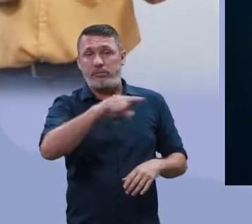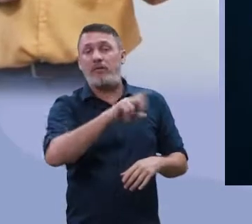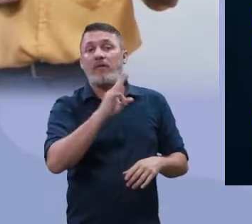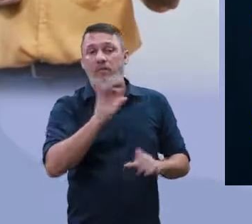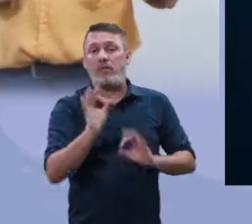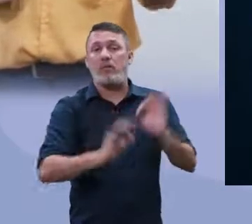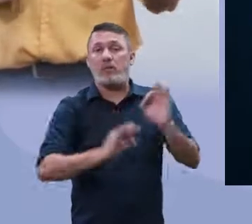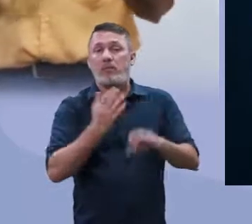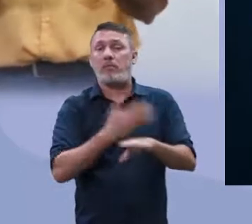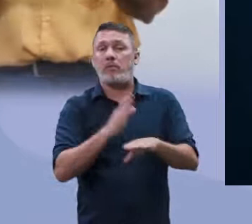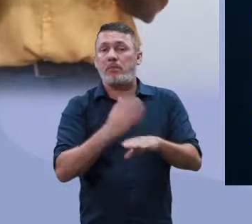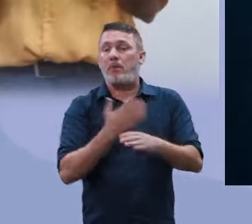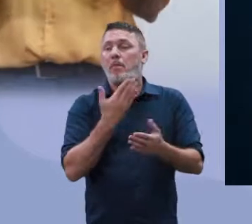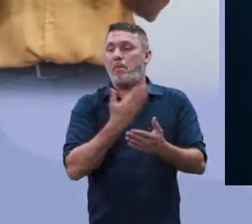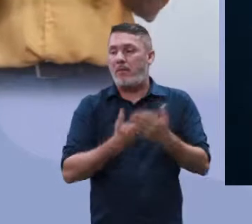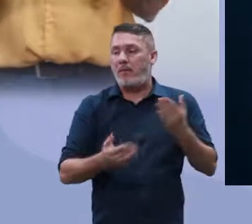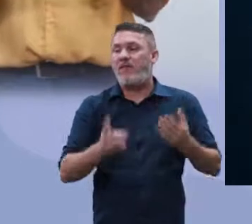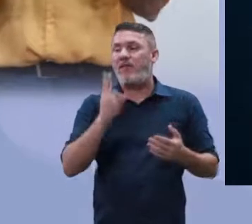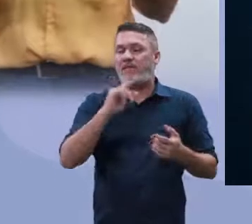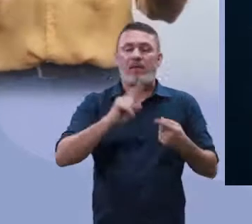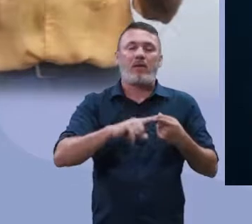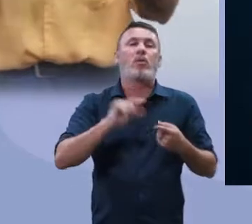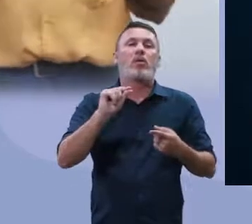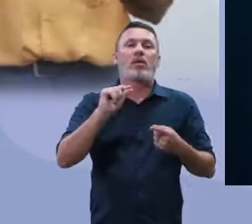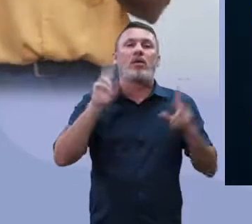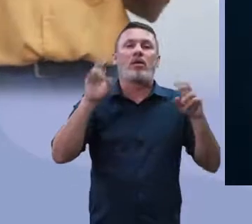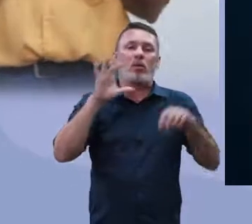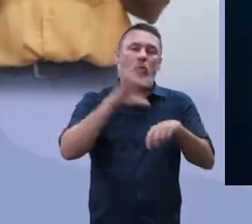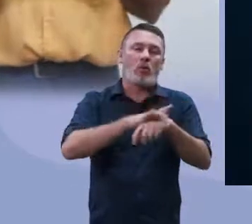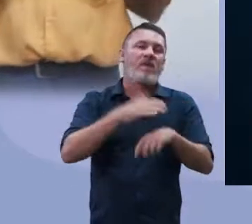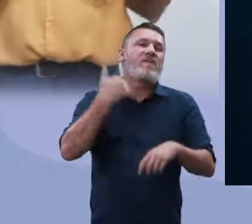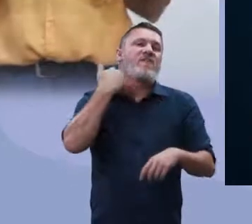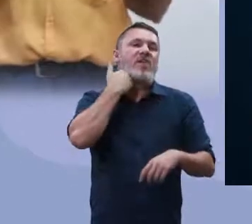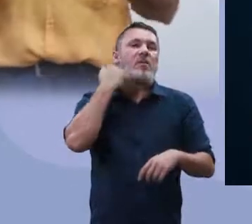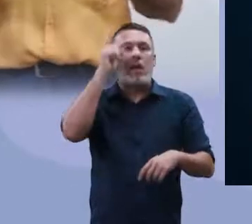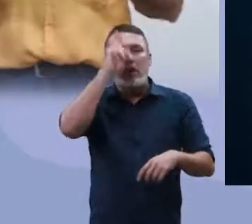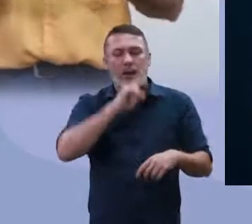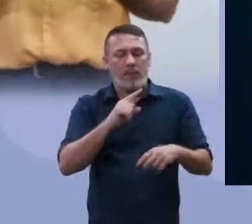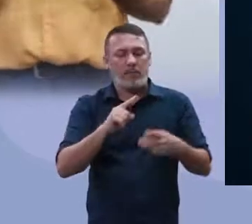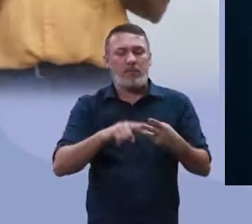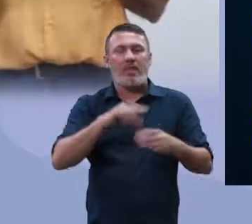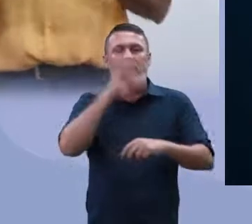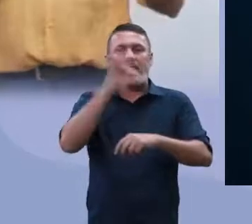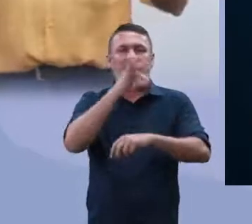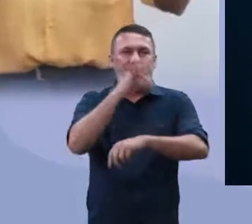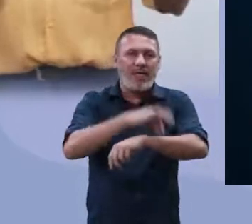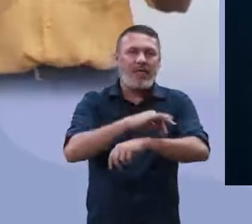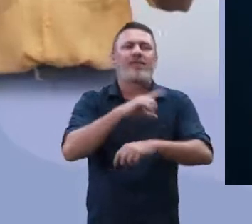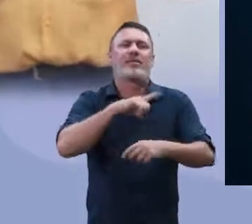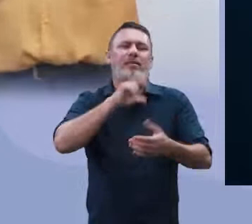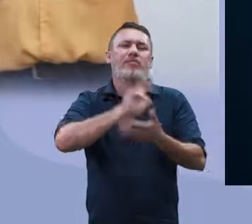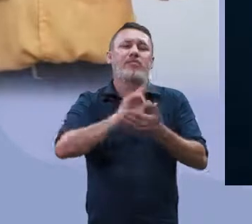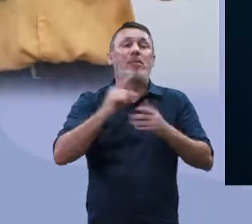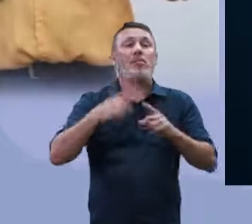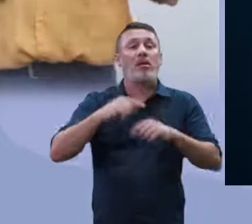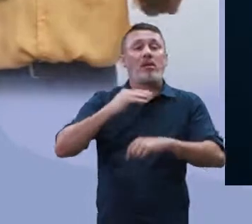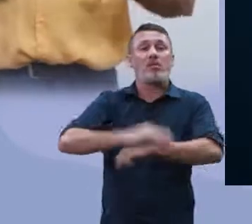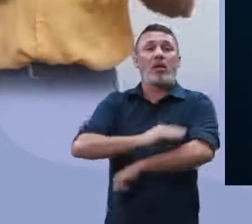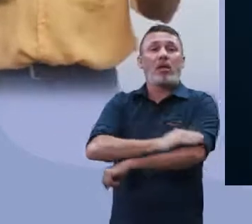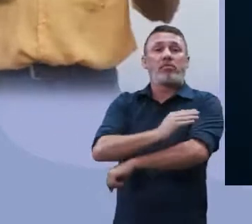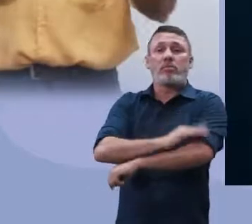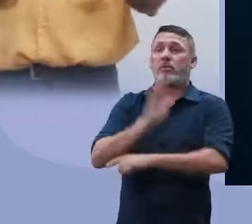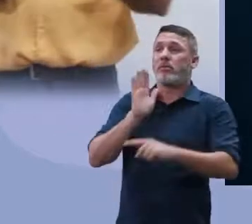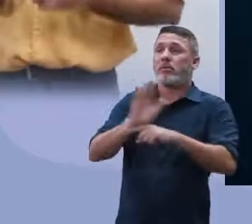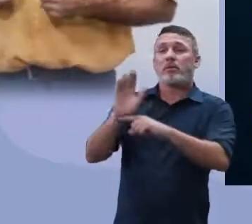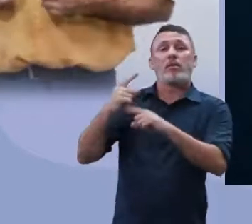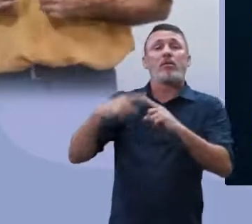para um surto de febre amarela, para um surto de dengue, entre outras doenças que são